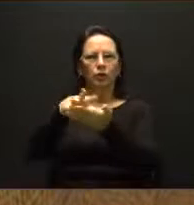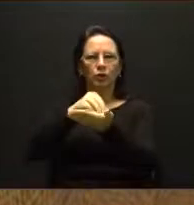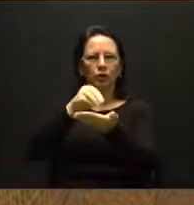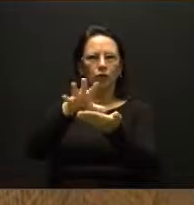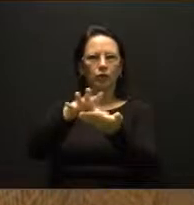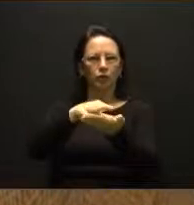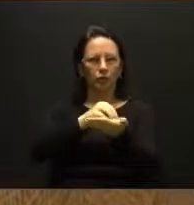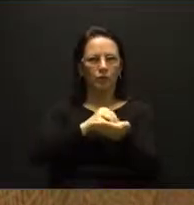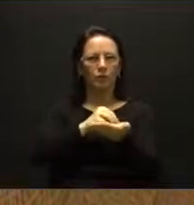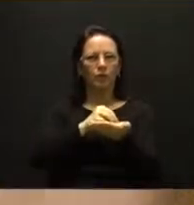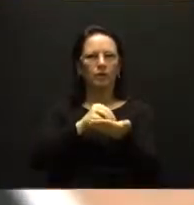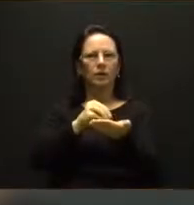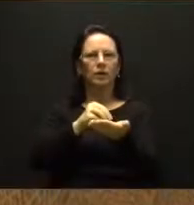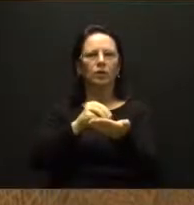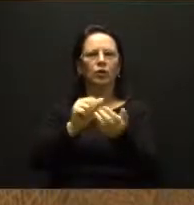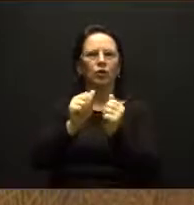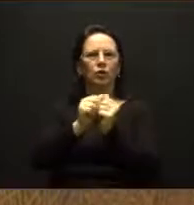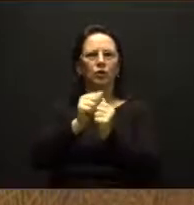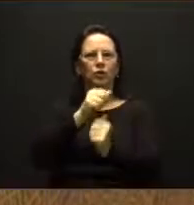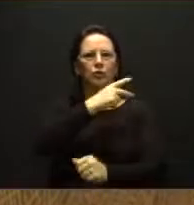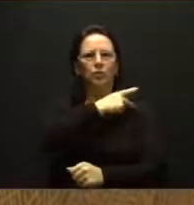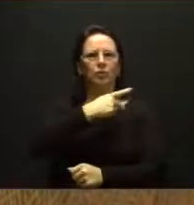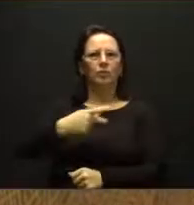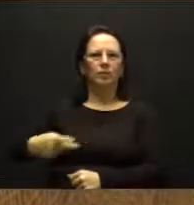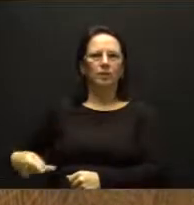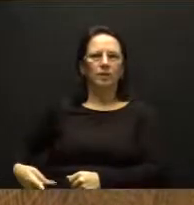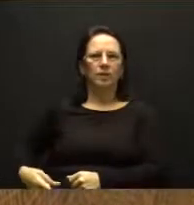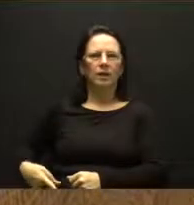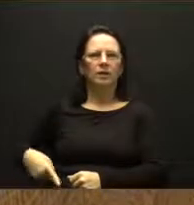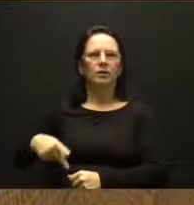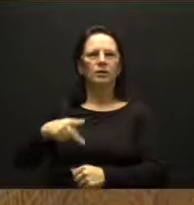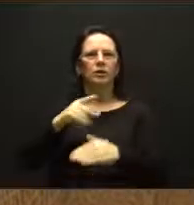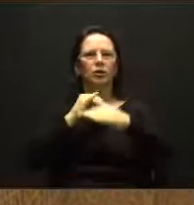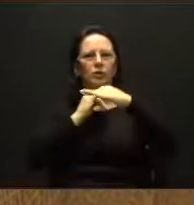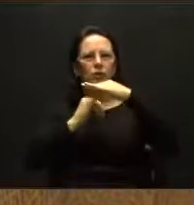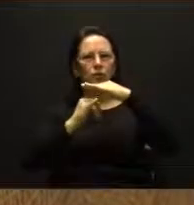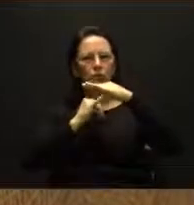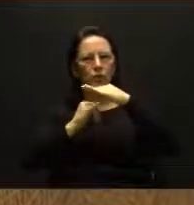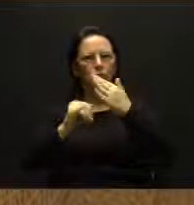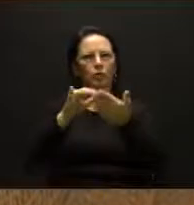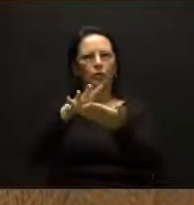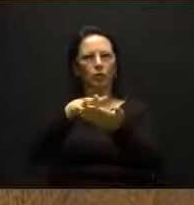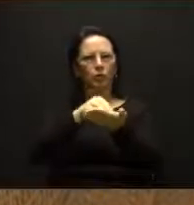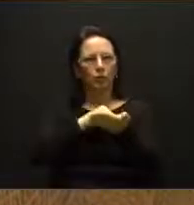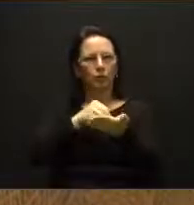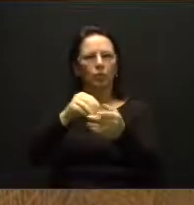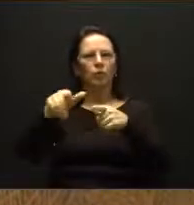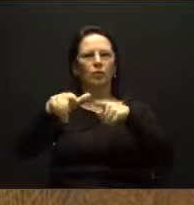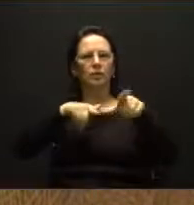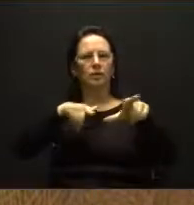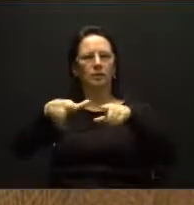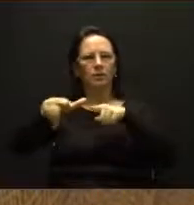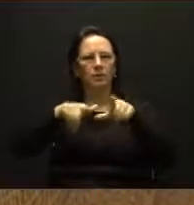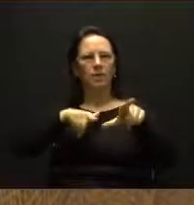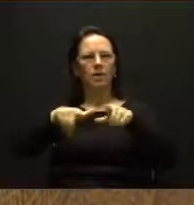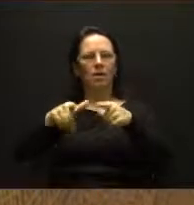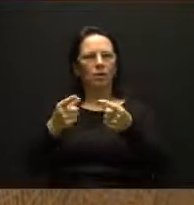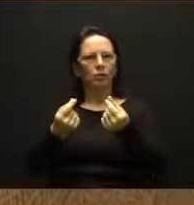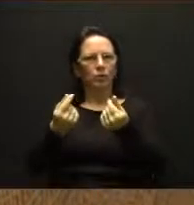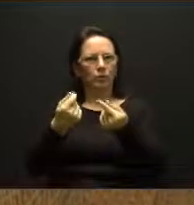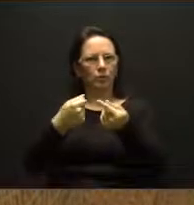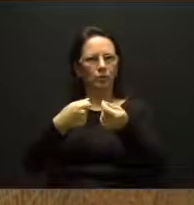autos a presidência da comissão permanente de indústria comércio emprego trabalho e renda que sejam